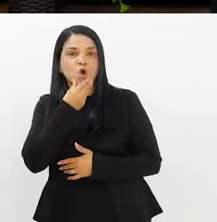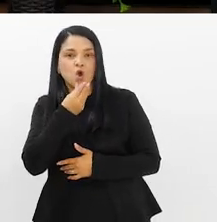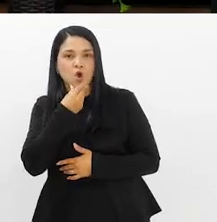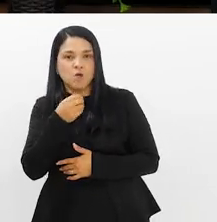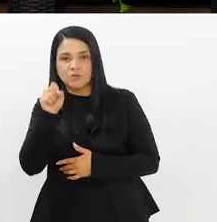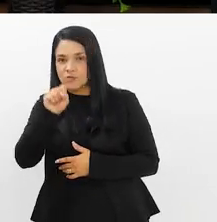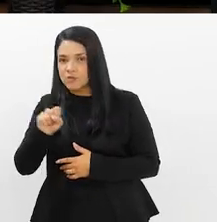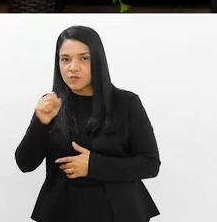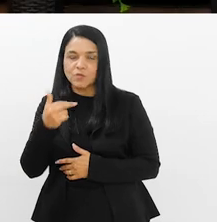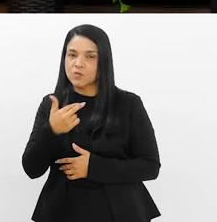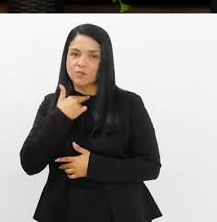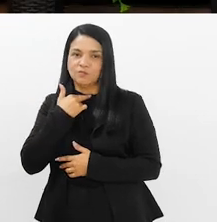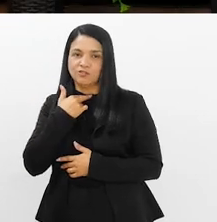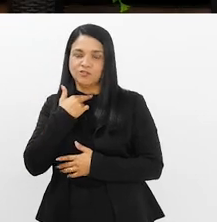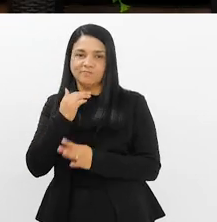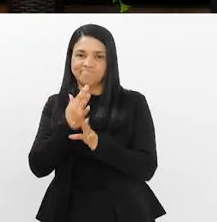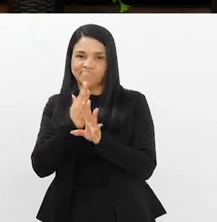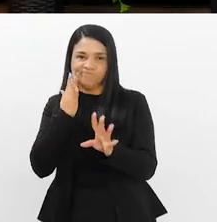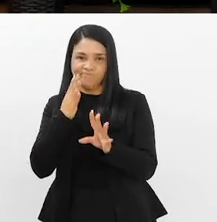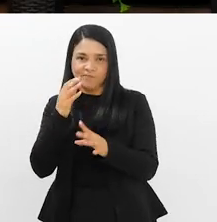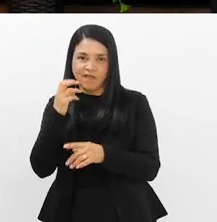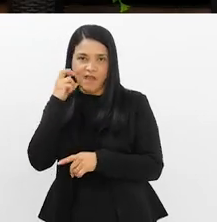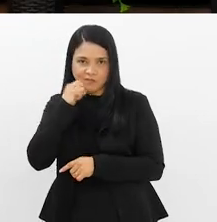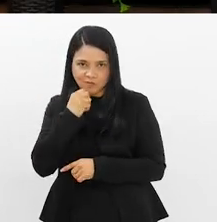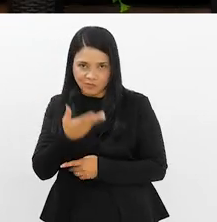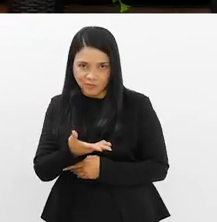Um homem solteiro não podia entrar numa fila de adoção.